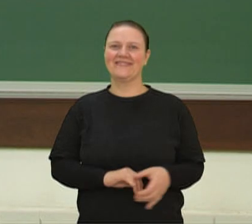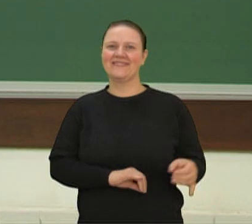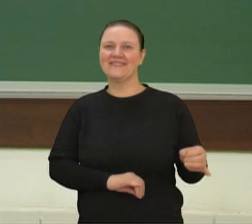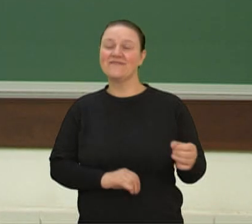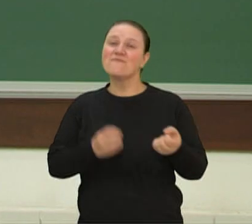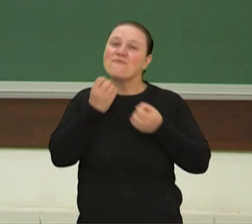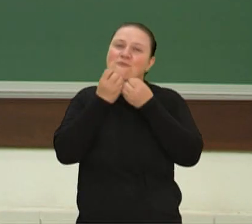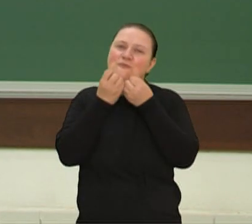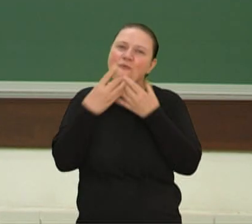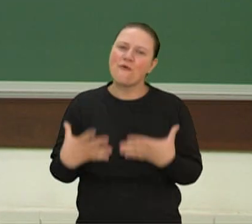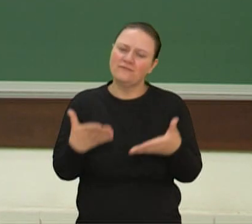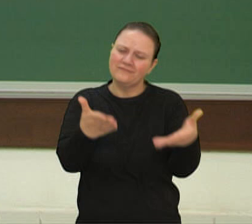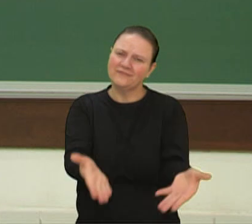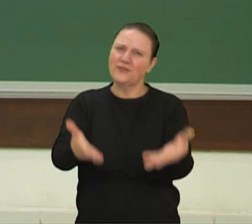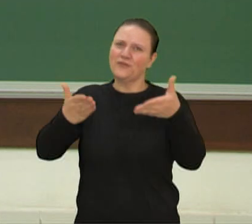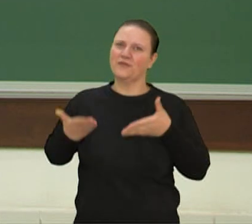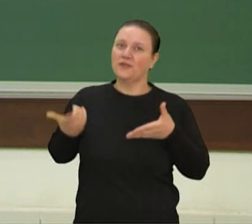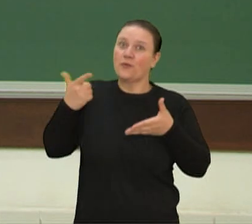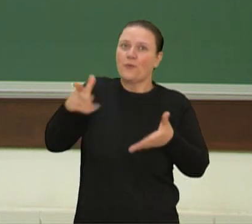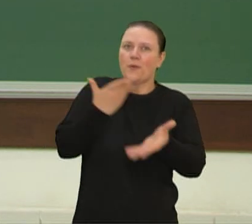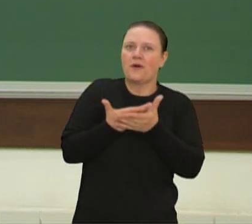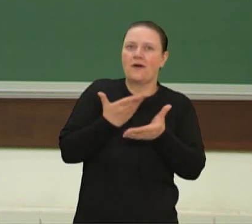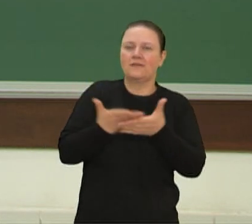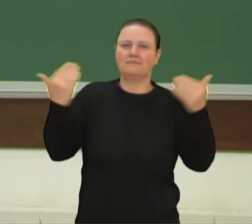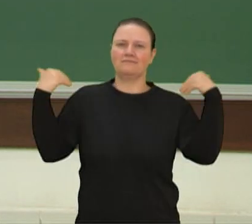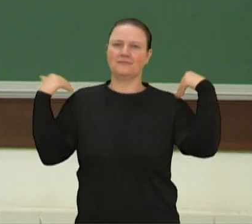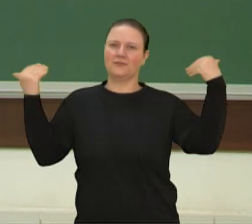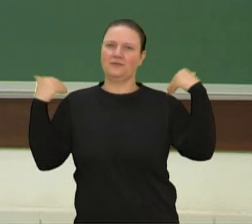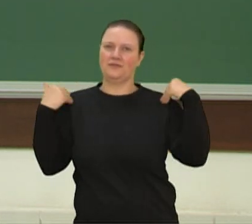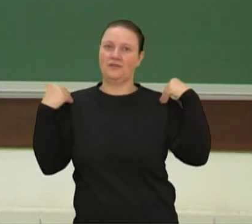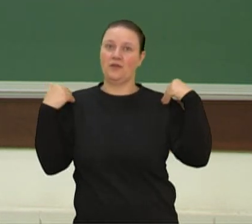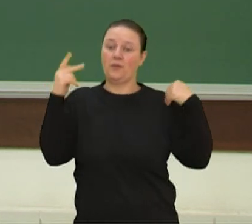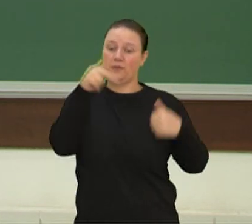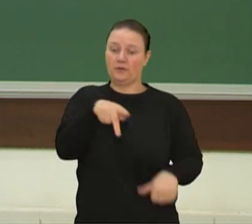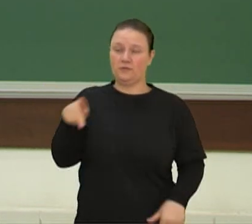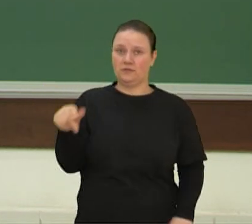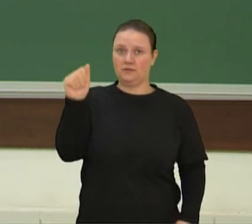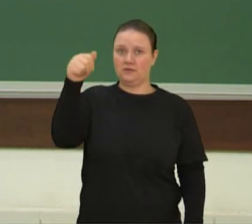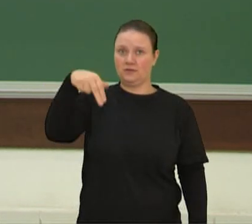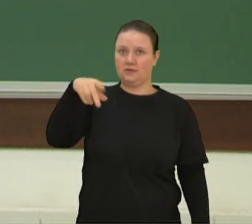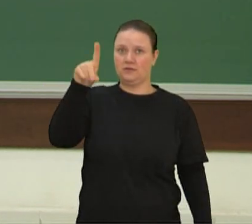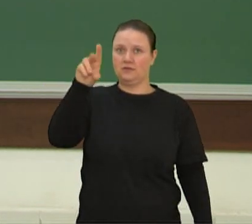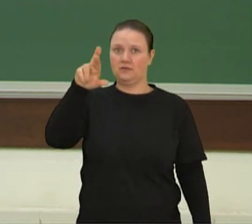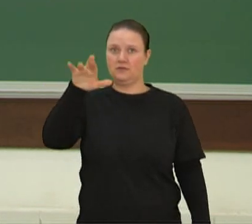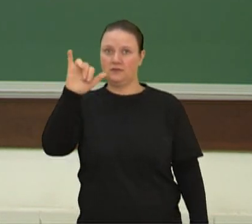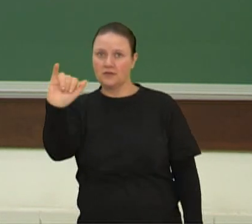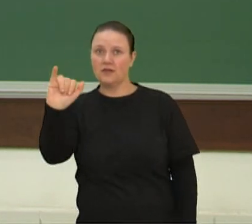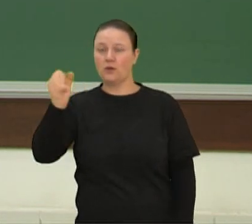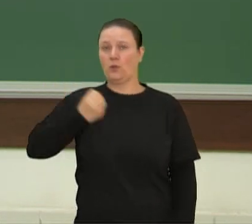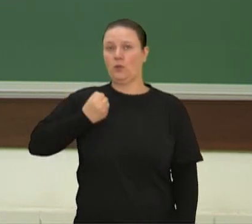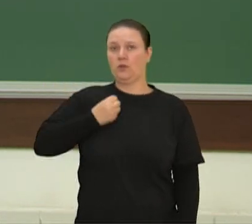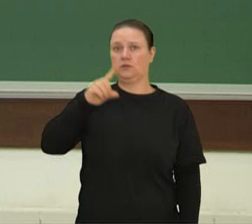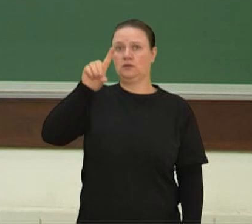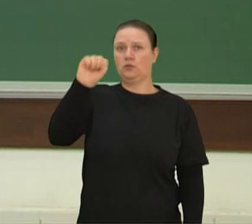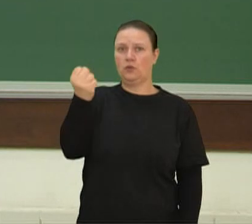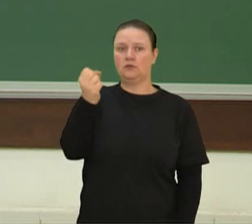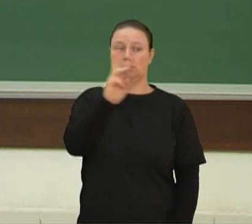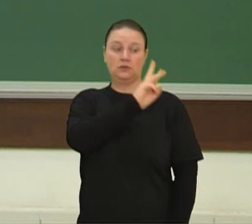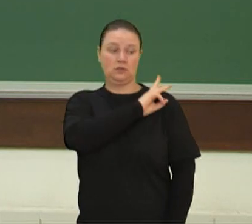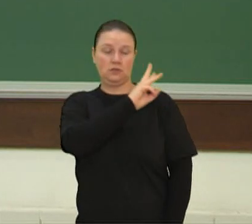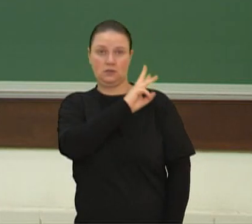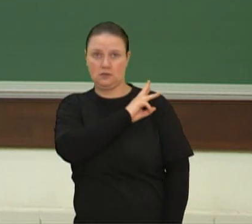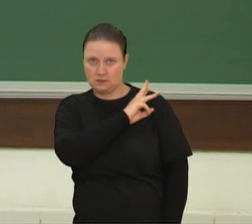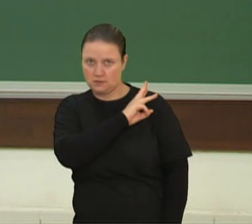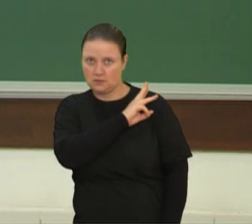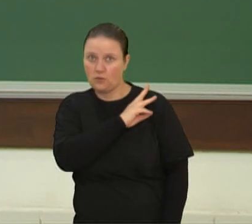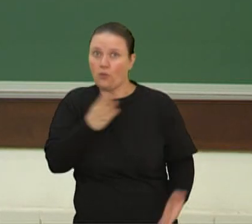Sejam muito bem-vindos a mais uma aula de Educação Física. Eu sou o Andrei e essa é a aula de número 18 para a terceira série do ensino